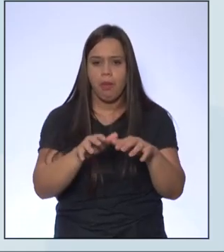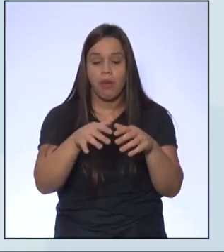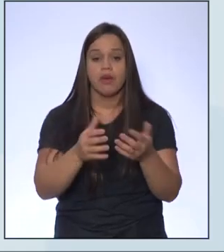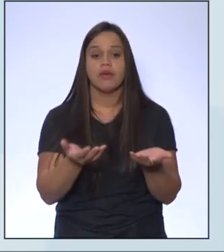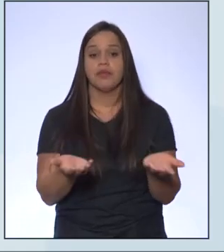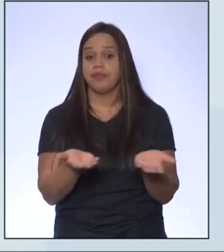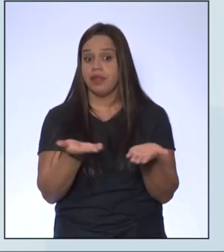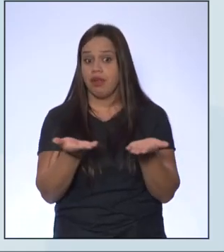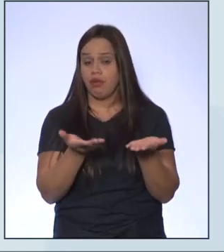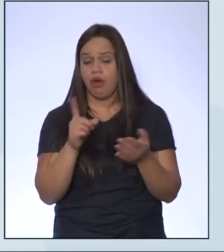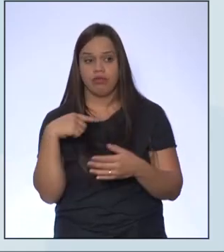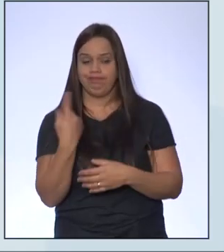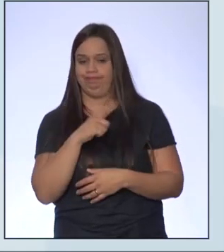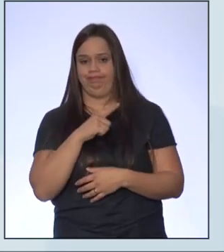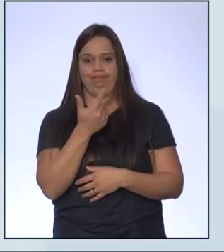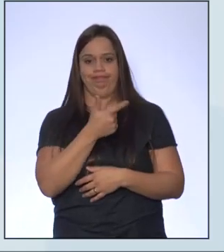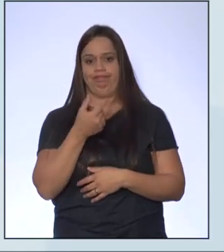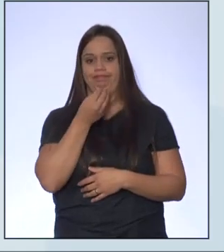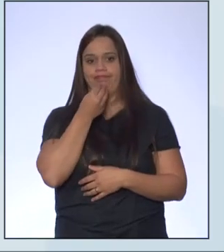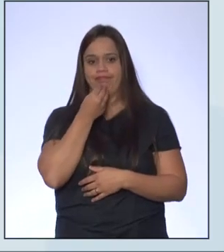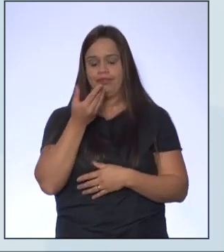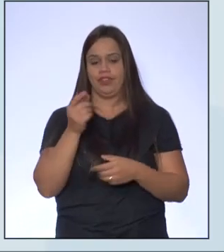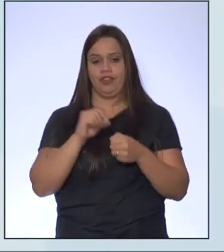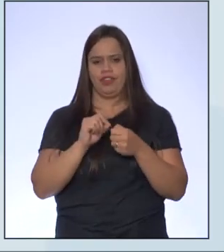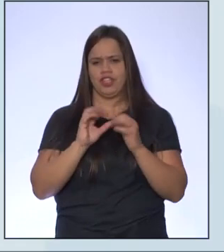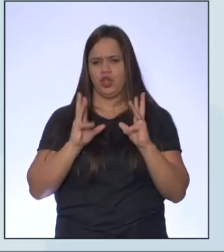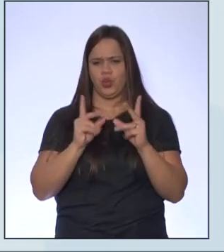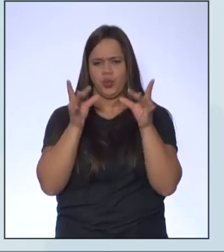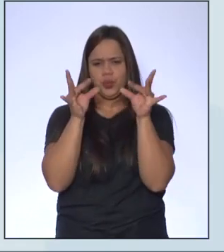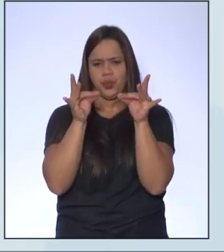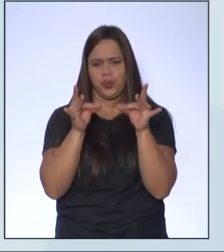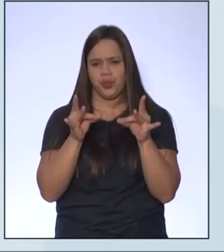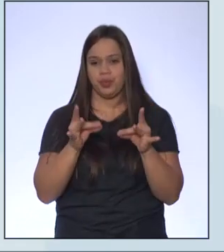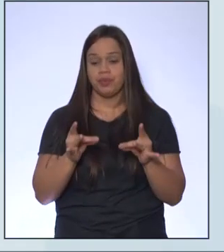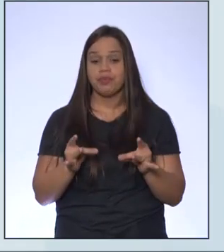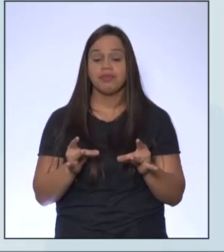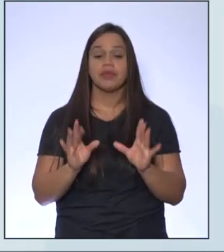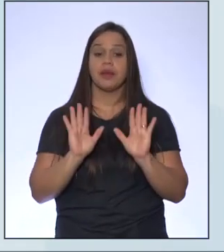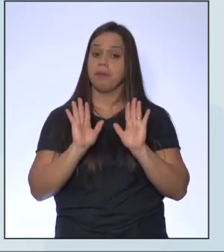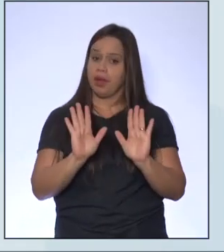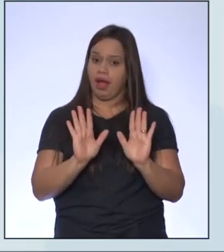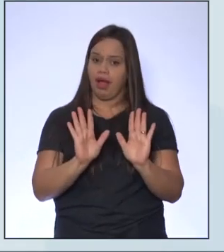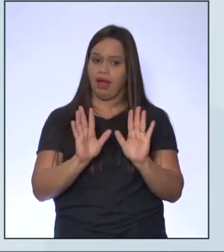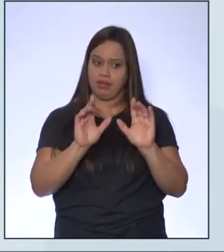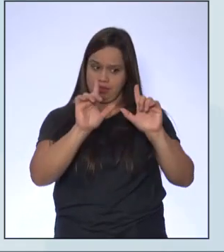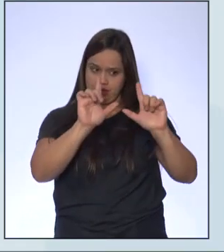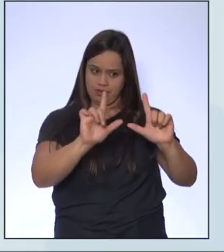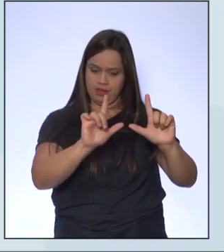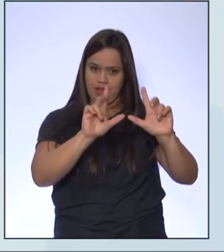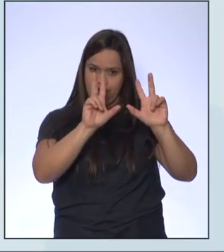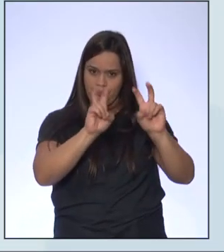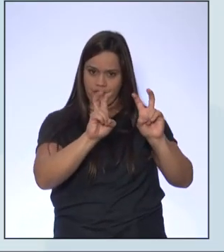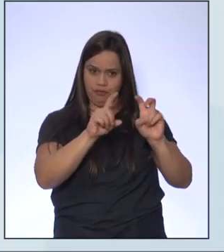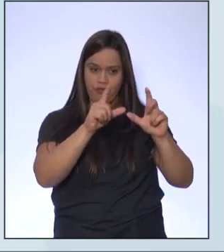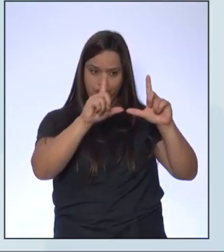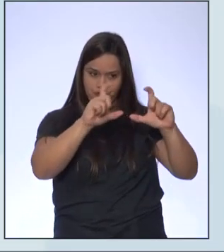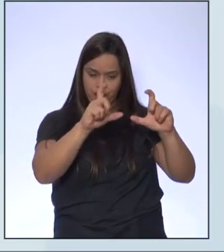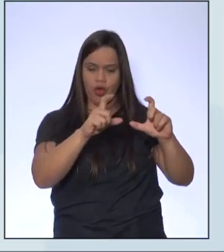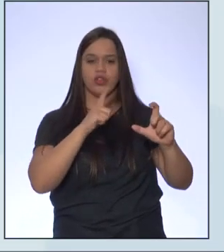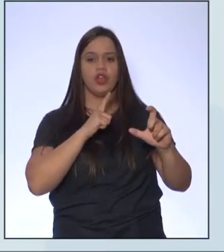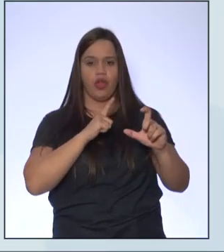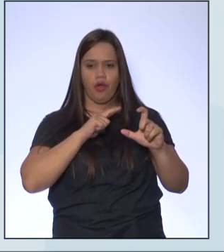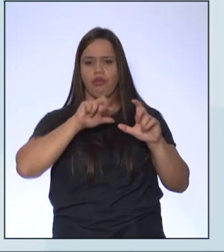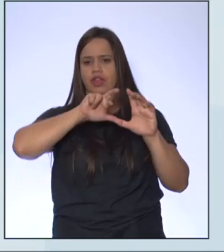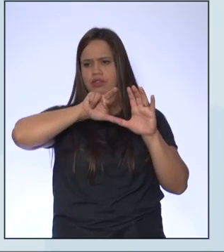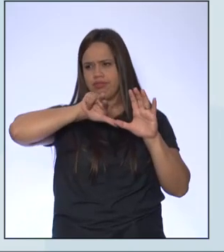agora a gente não tem a oportunidade de fazer todo o detalhamento, né? Mas dessa foto eu tirei tantas outras fotos